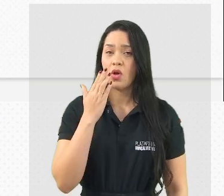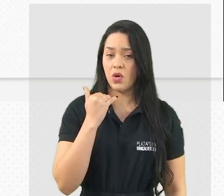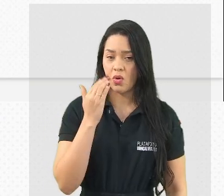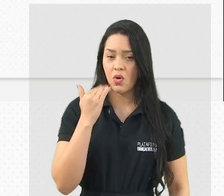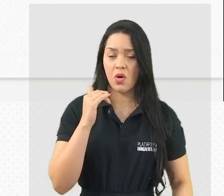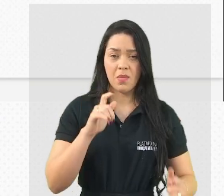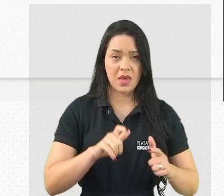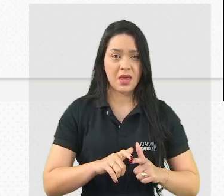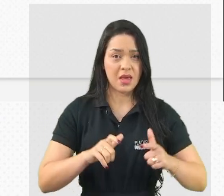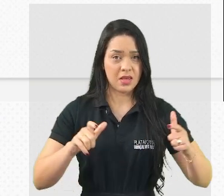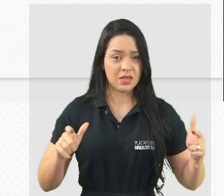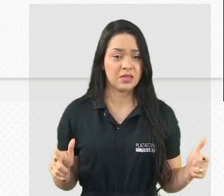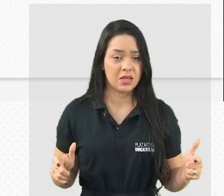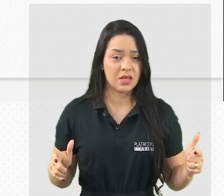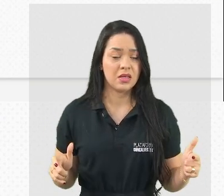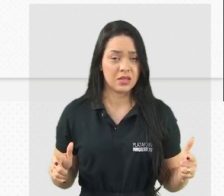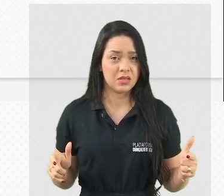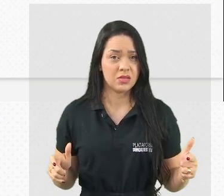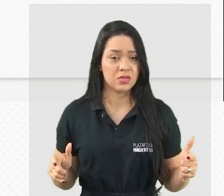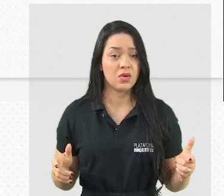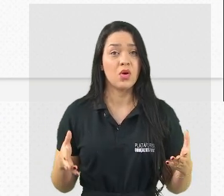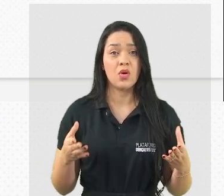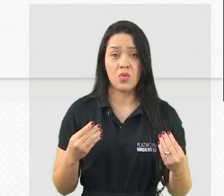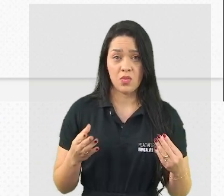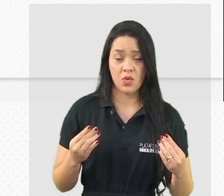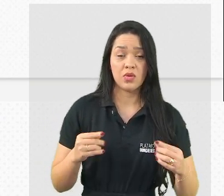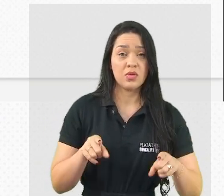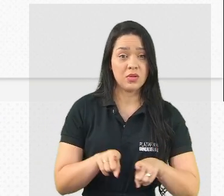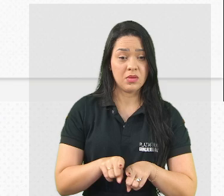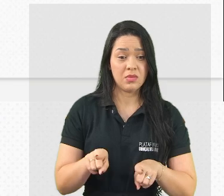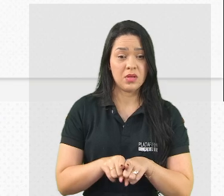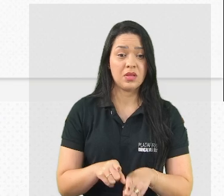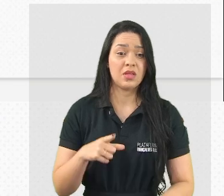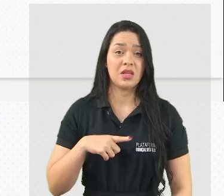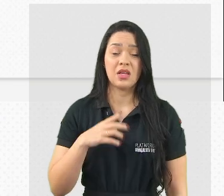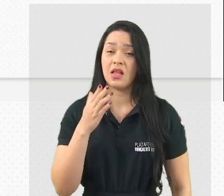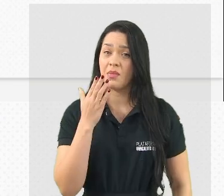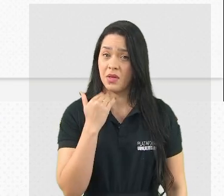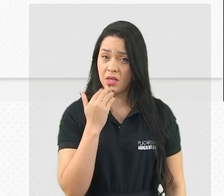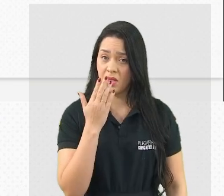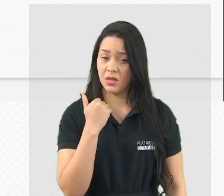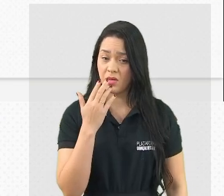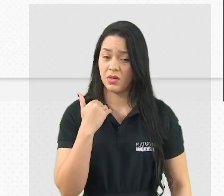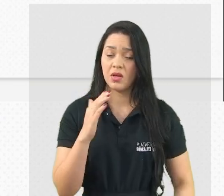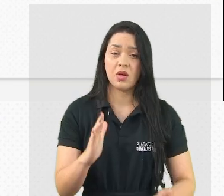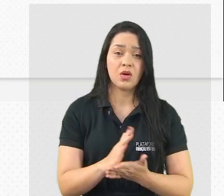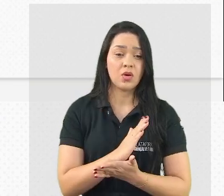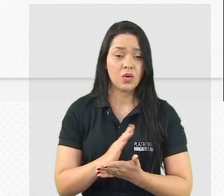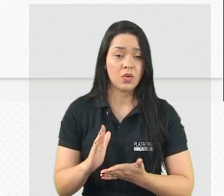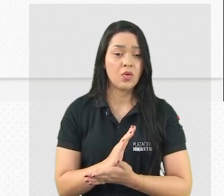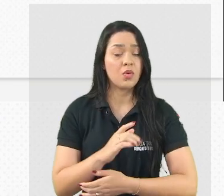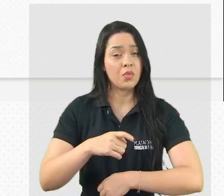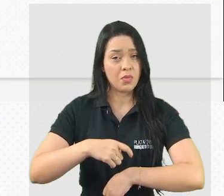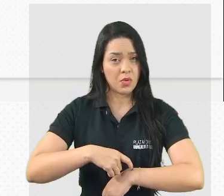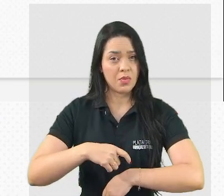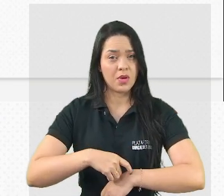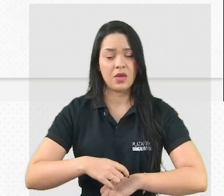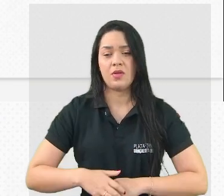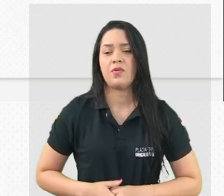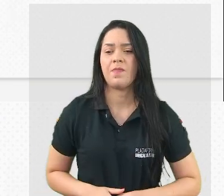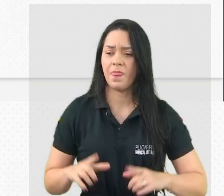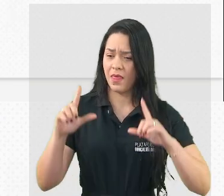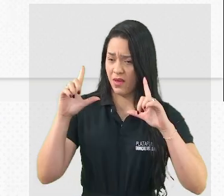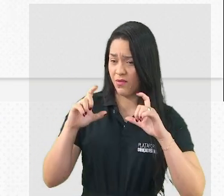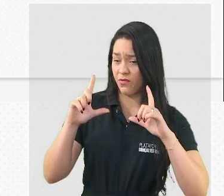em excesso, muita ingestão de alimentos em determinado momento. A foto ela é